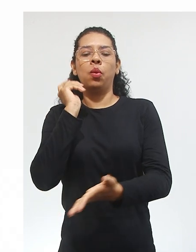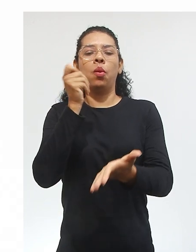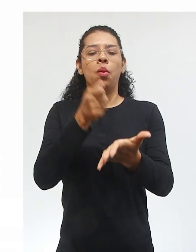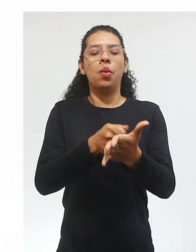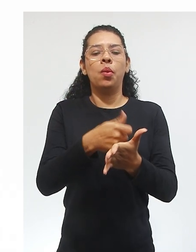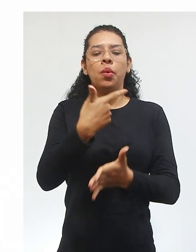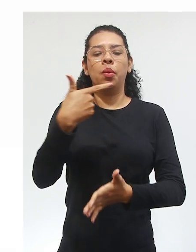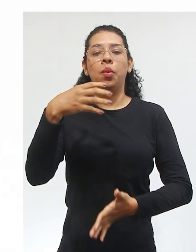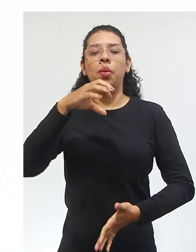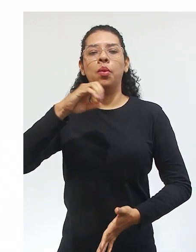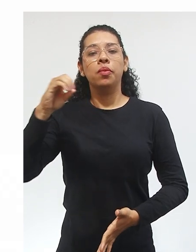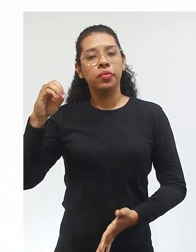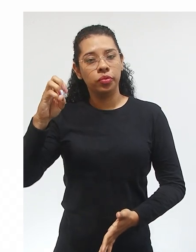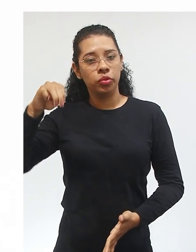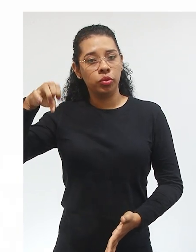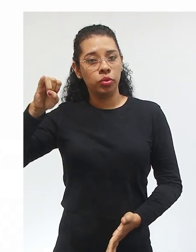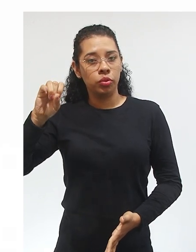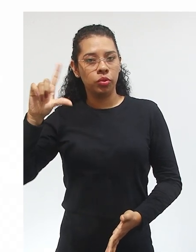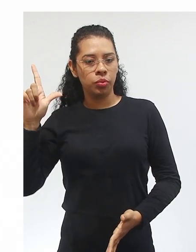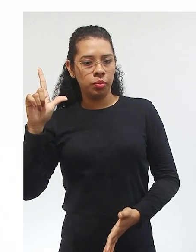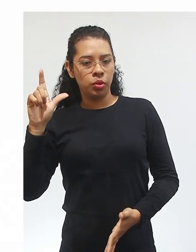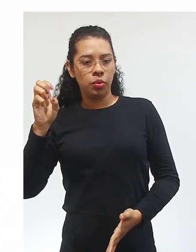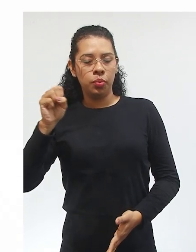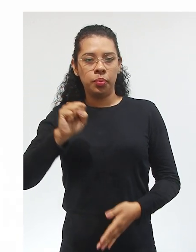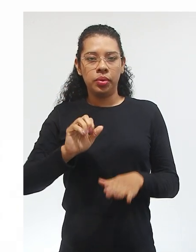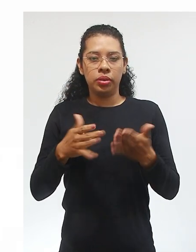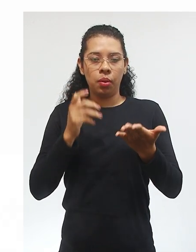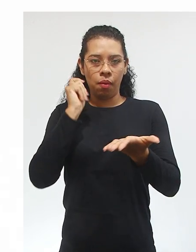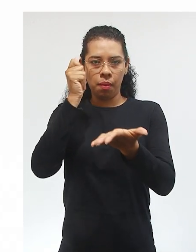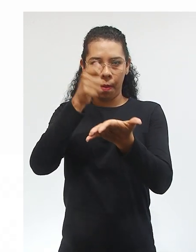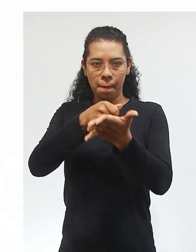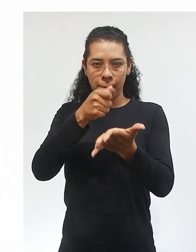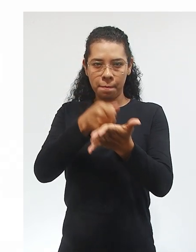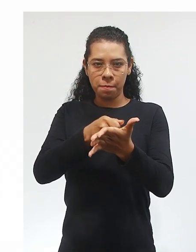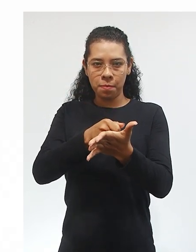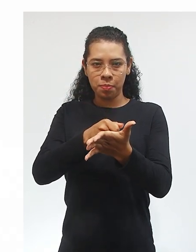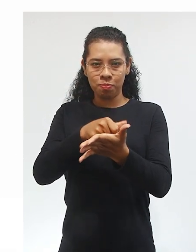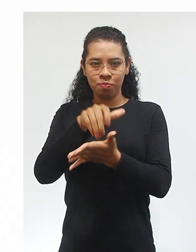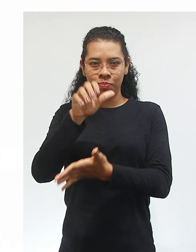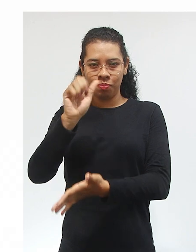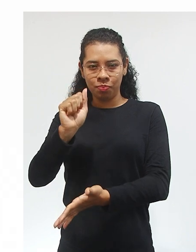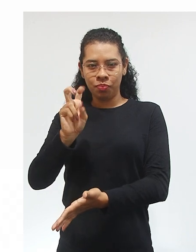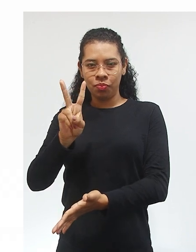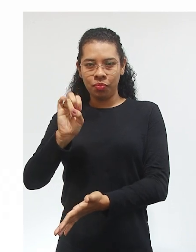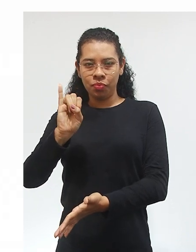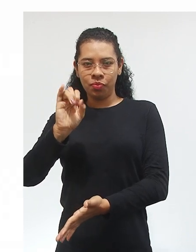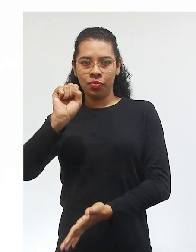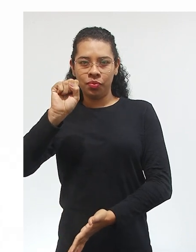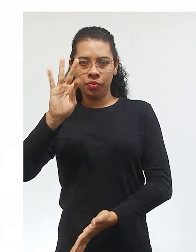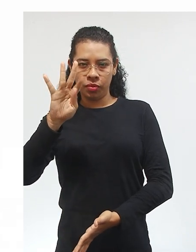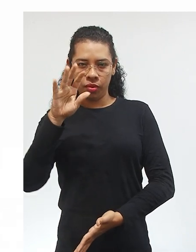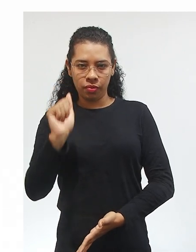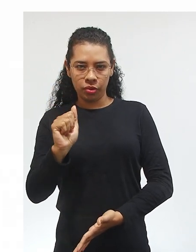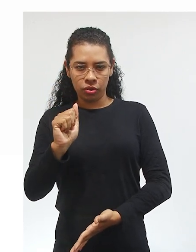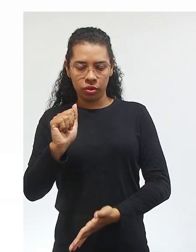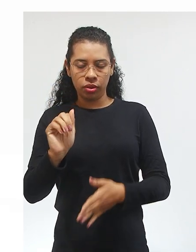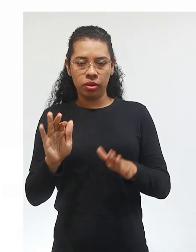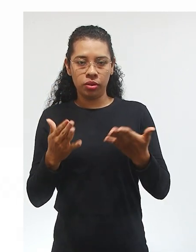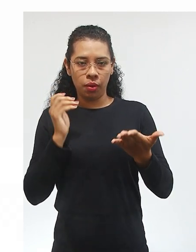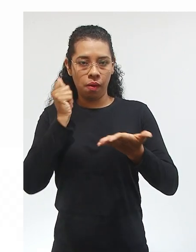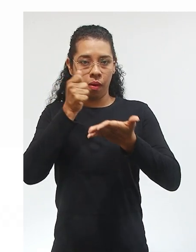de 20 mil. Gente, geralmente quando a gente fala à vista aqui, tá? Quer dizer que é na conta